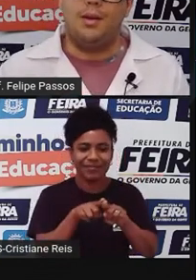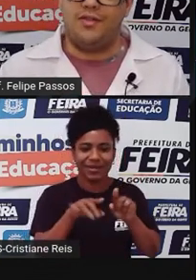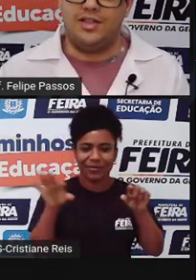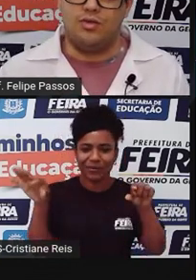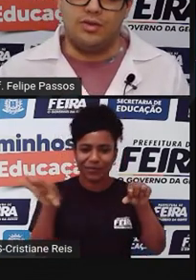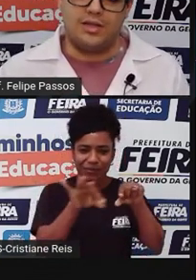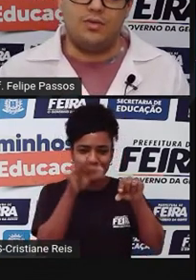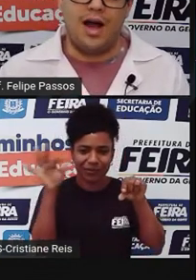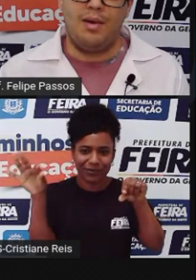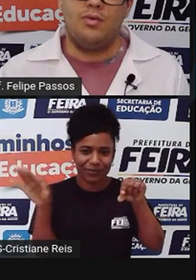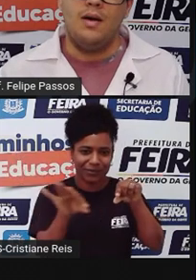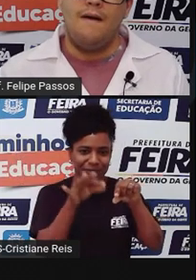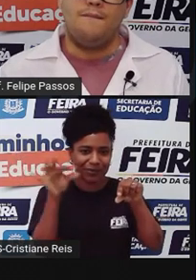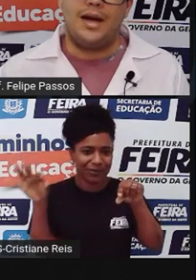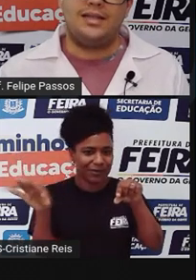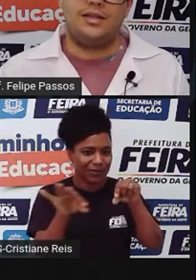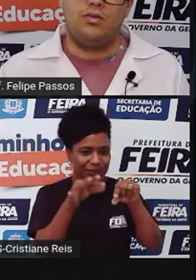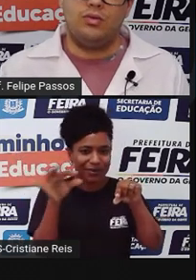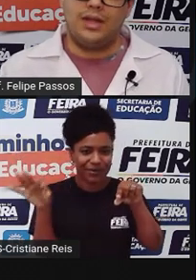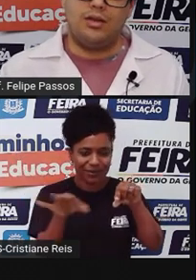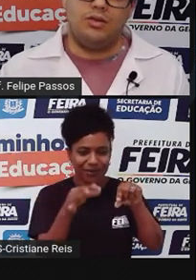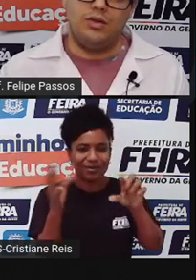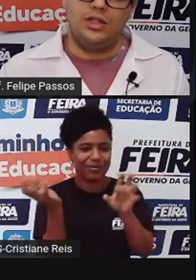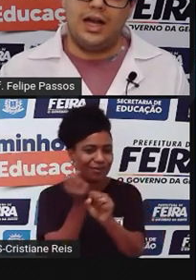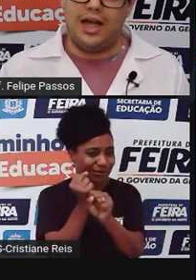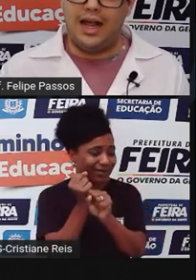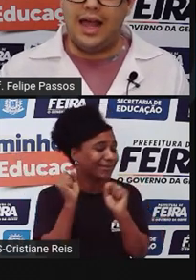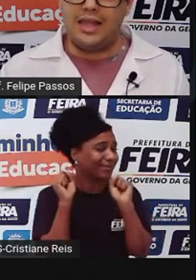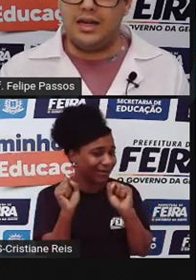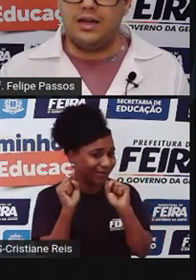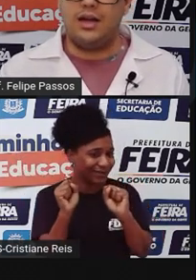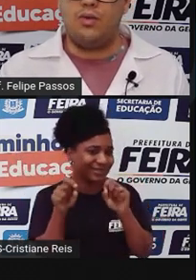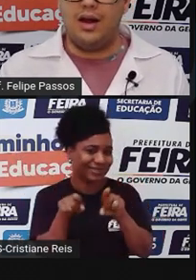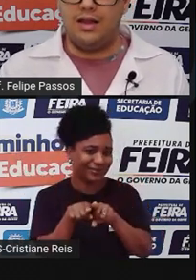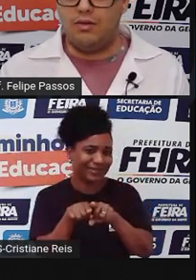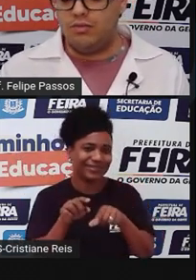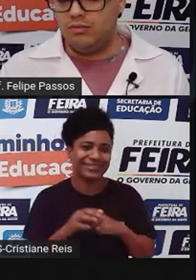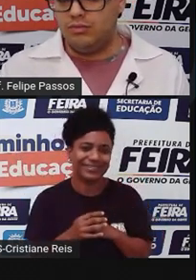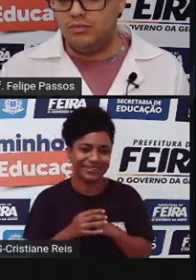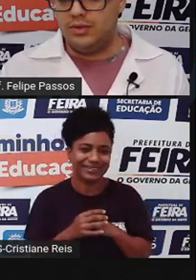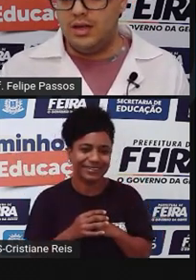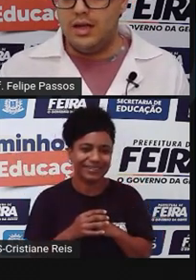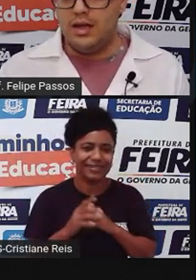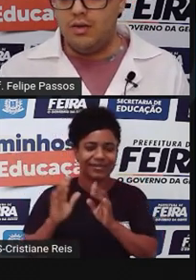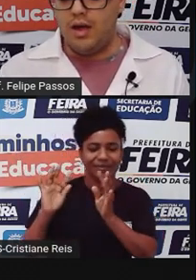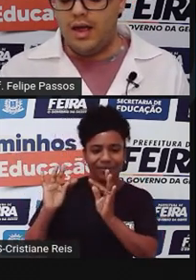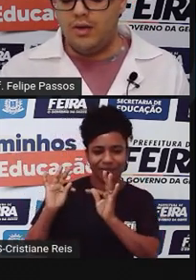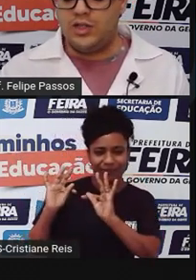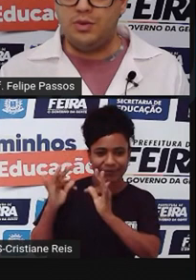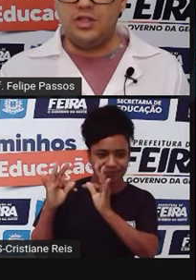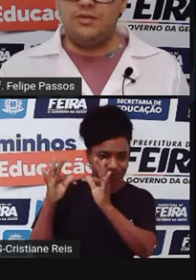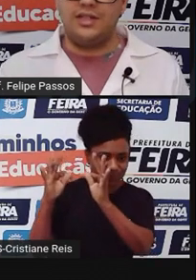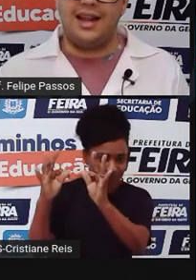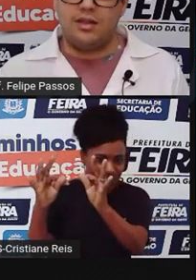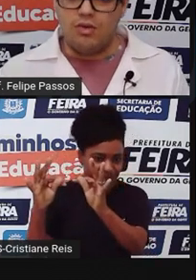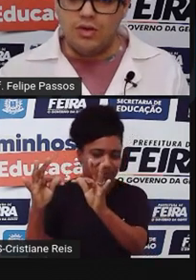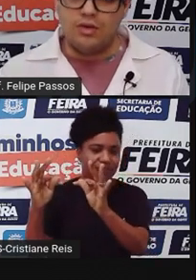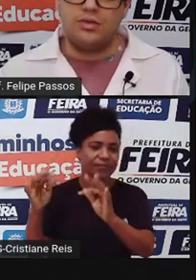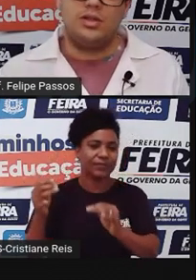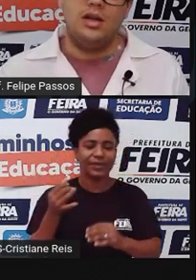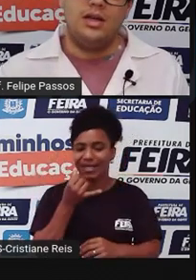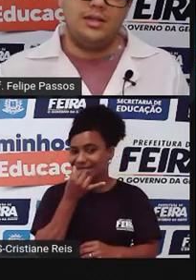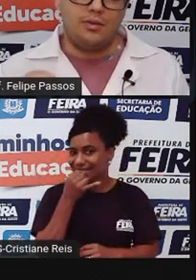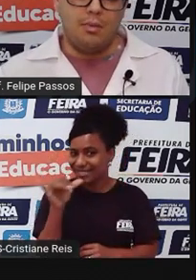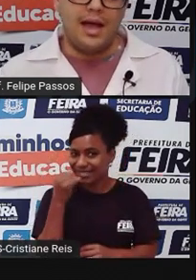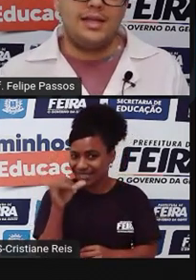exemplo dá para fazer contas com água mas com tecnologia elétrica né com ela dispositivos